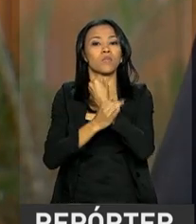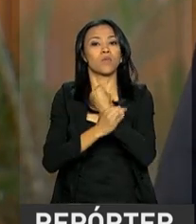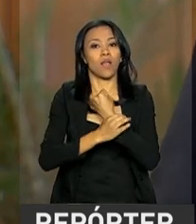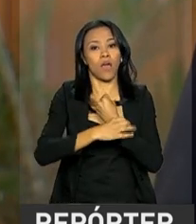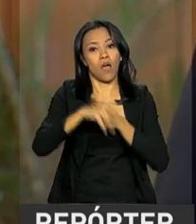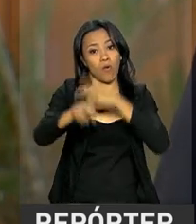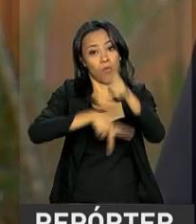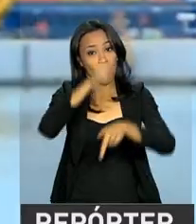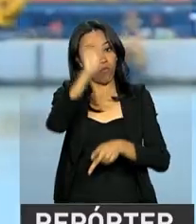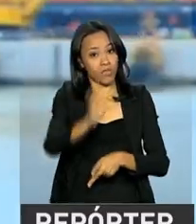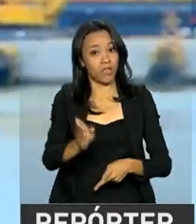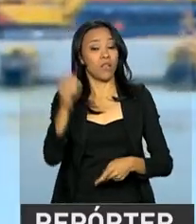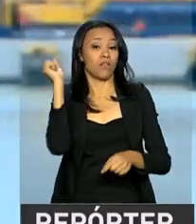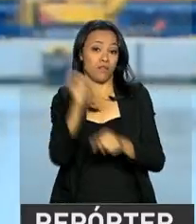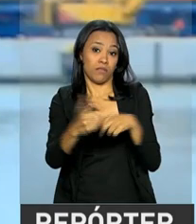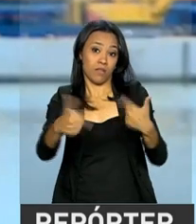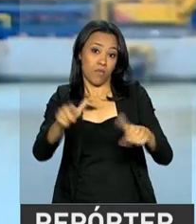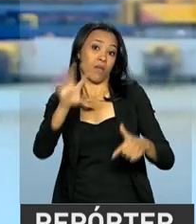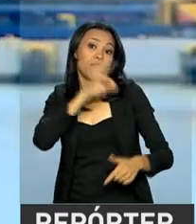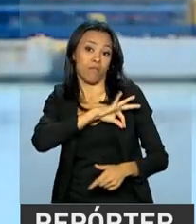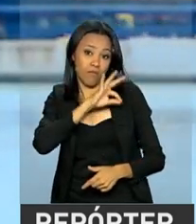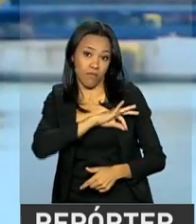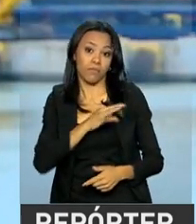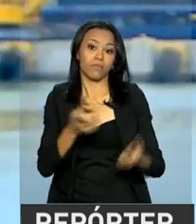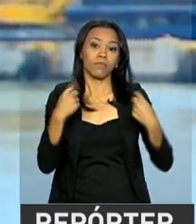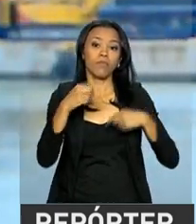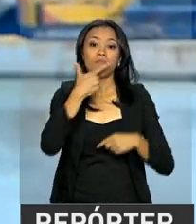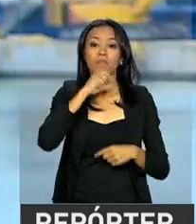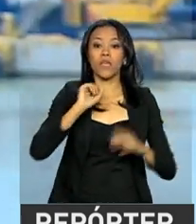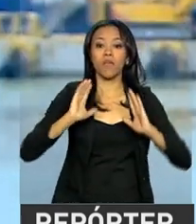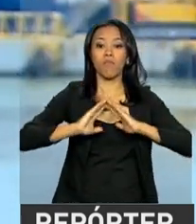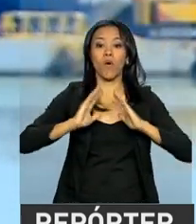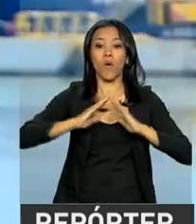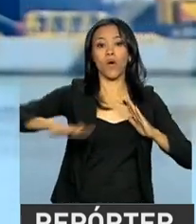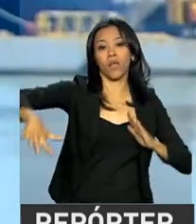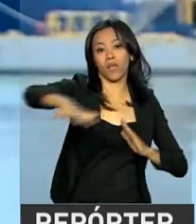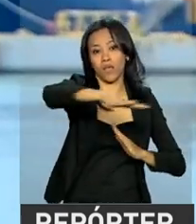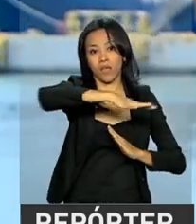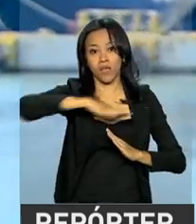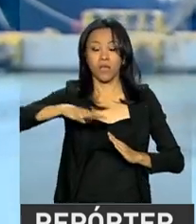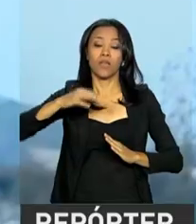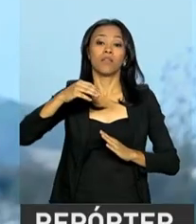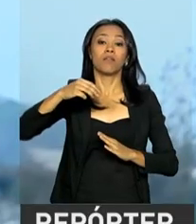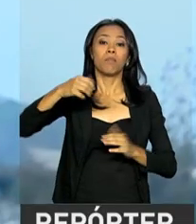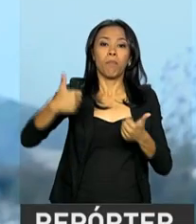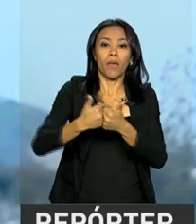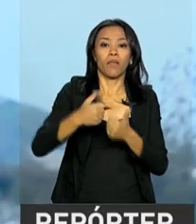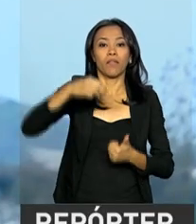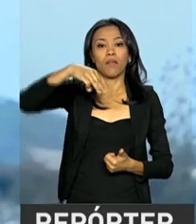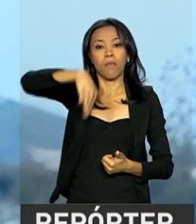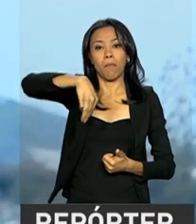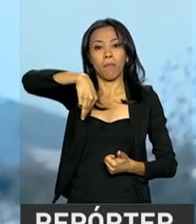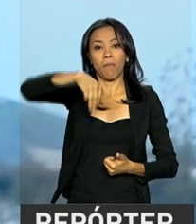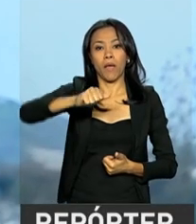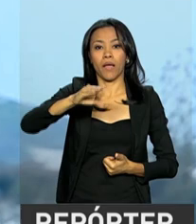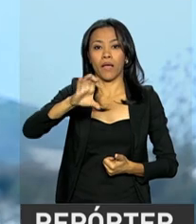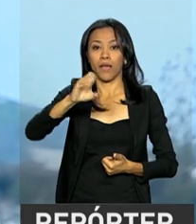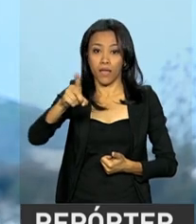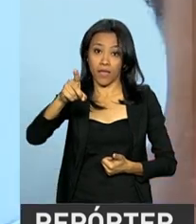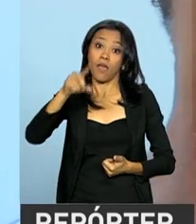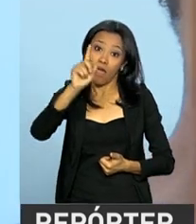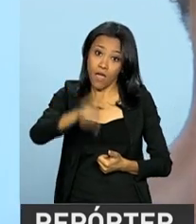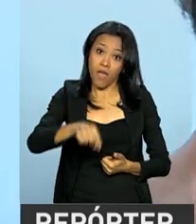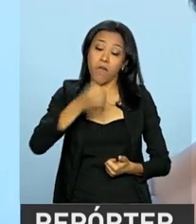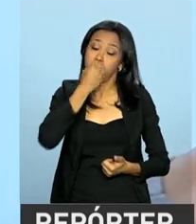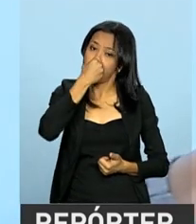brasileiros, emprego e renda. Para a Associação dos Moradores do bairro Morada das Garças, em Macaé, o leilão vai ser